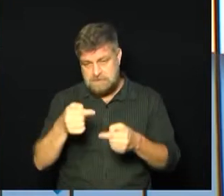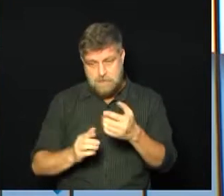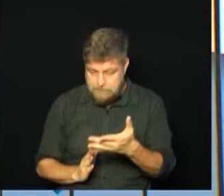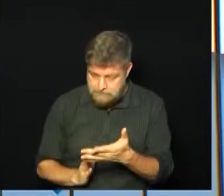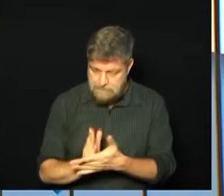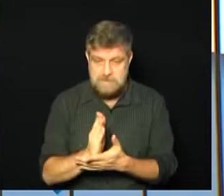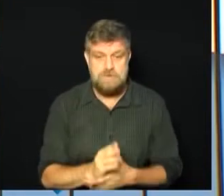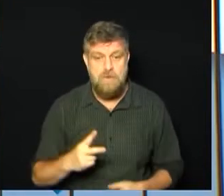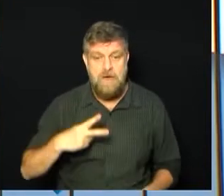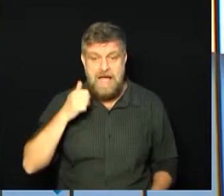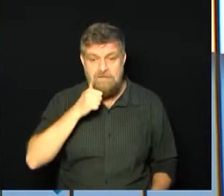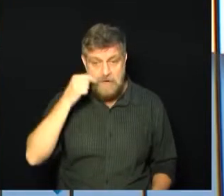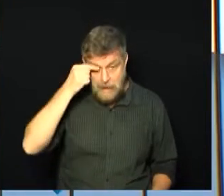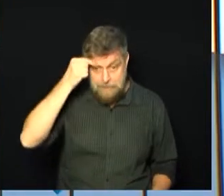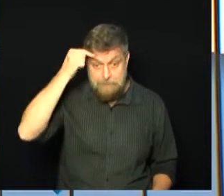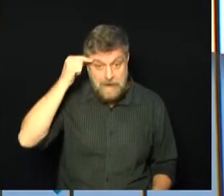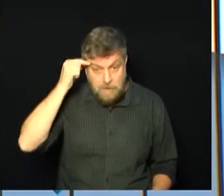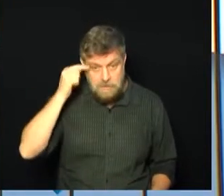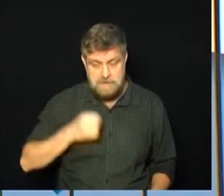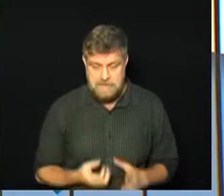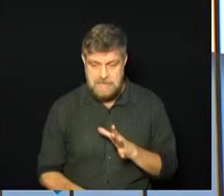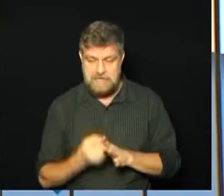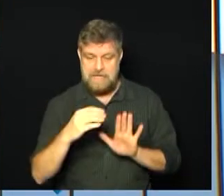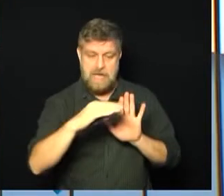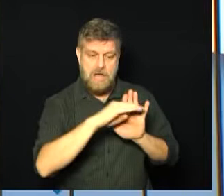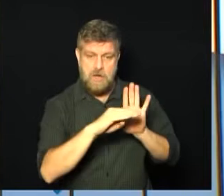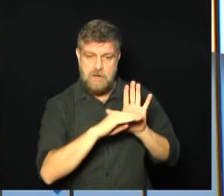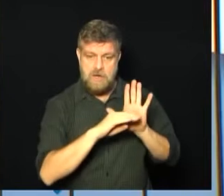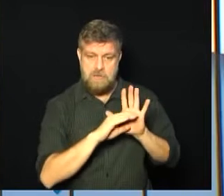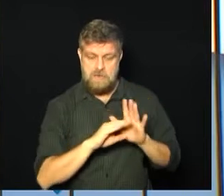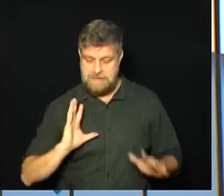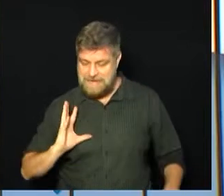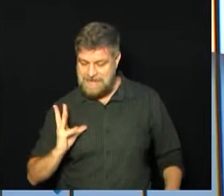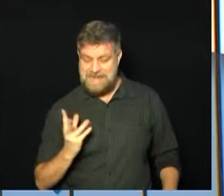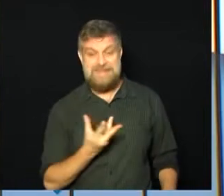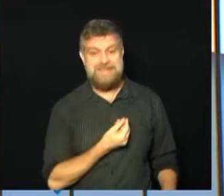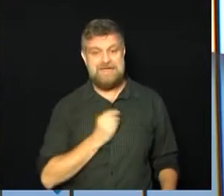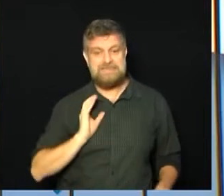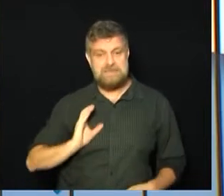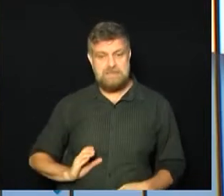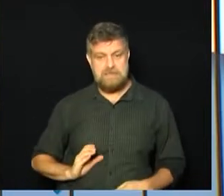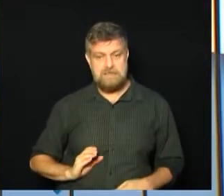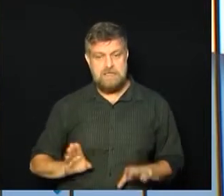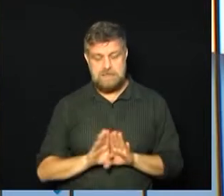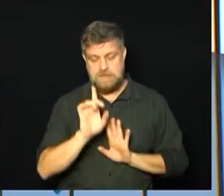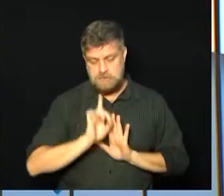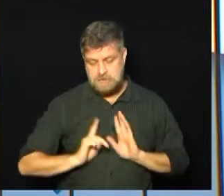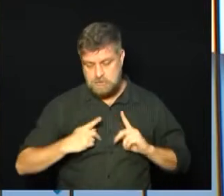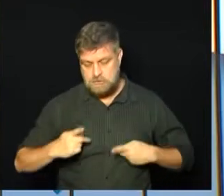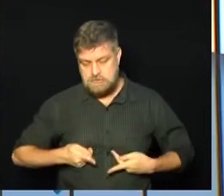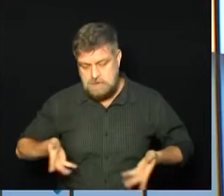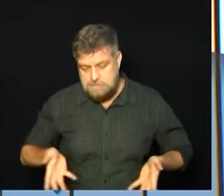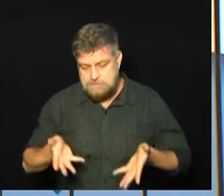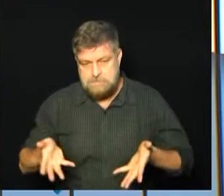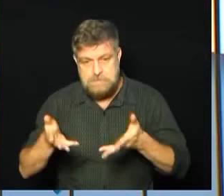projeto da vereadora Paola Miguel, que cria o programa Transcidadania. Ele visa promover direitos humanos, cidadania e